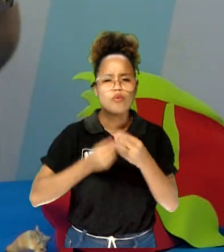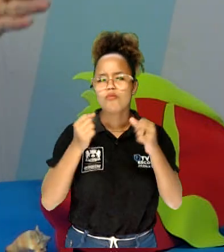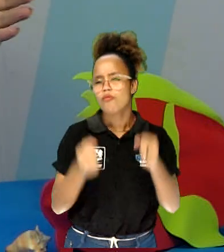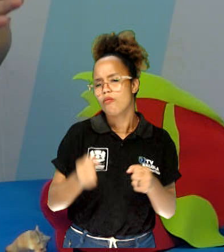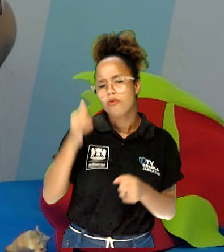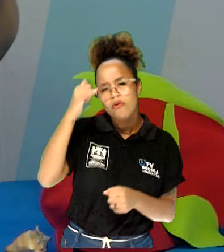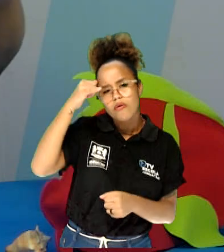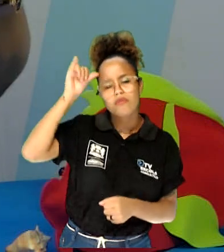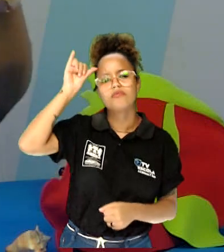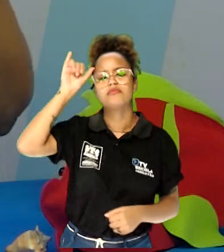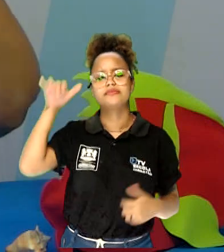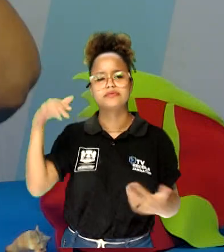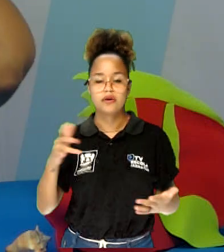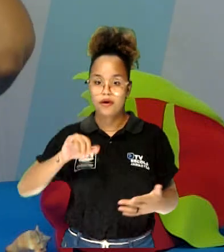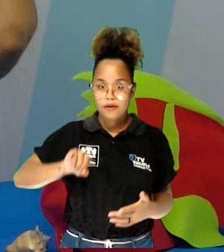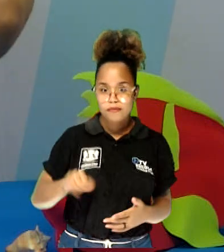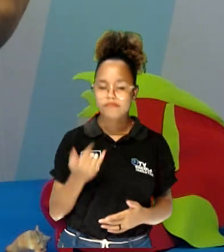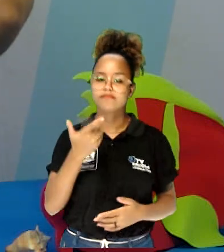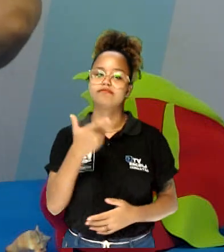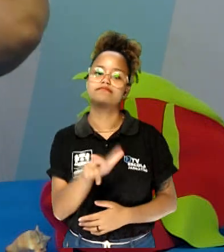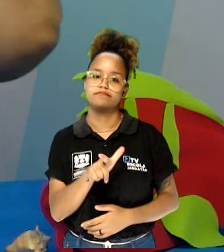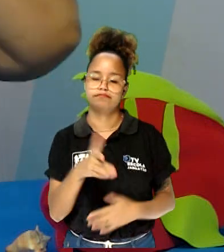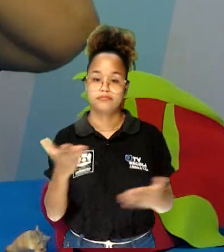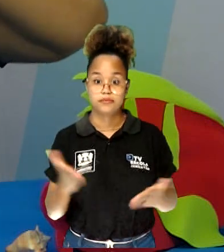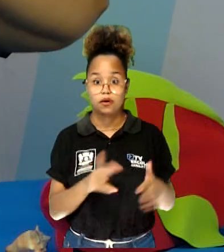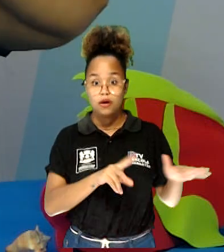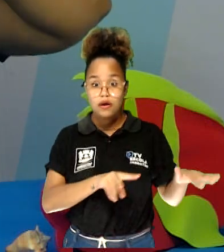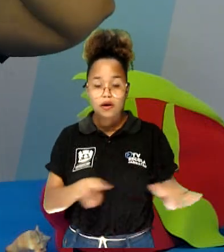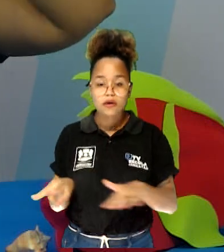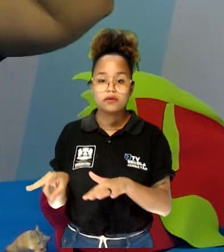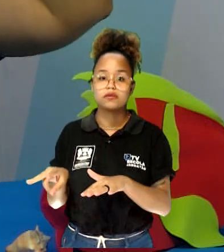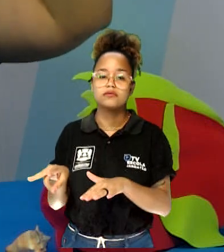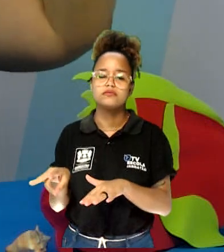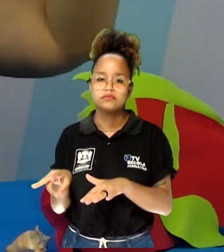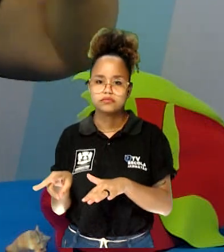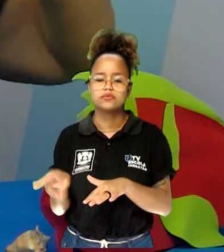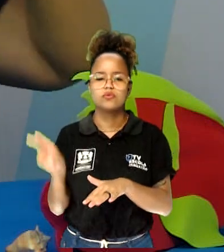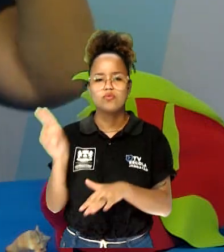evitar isso? Reaproveitando. E esta semana